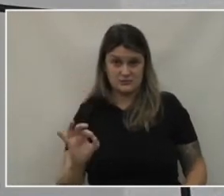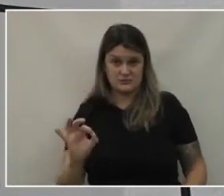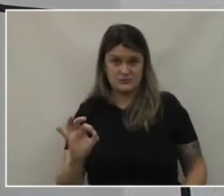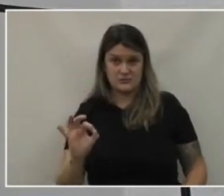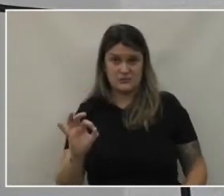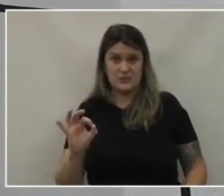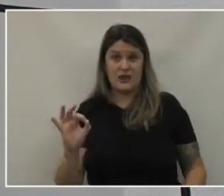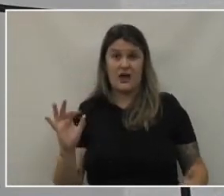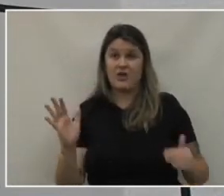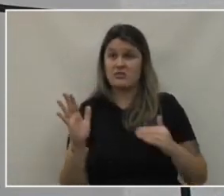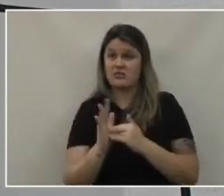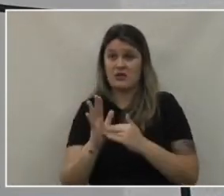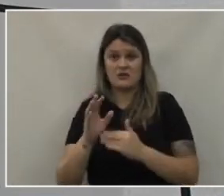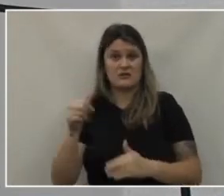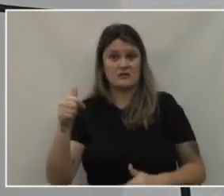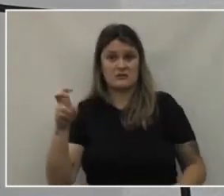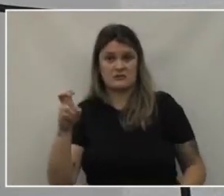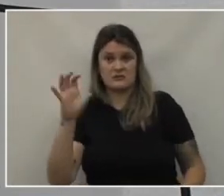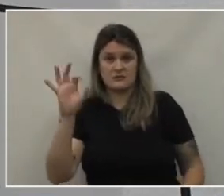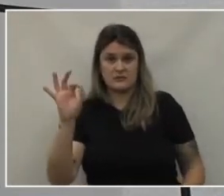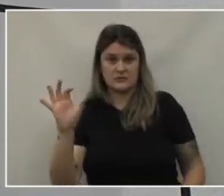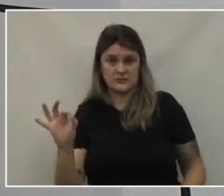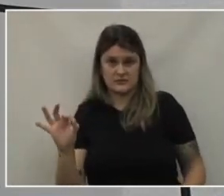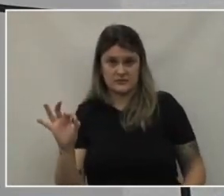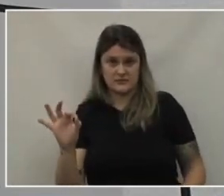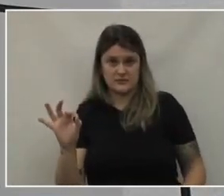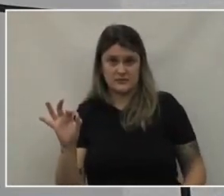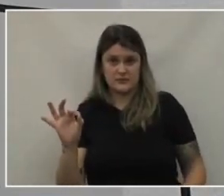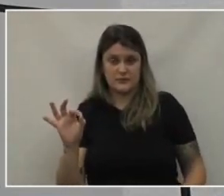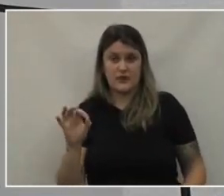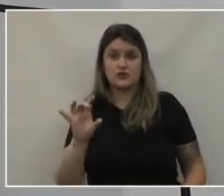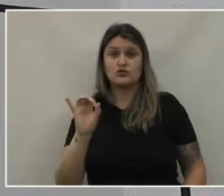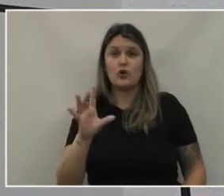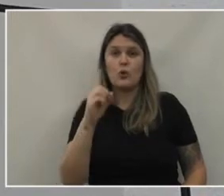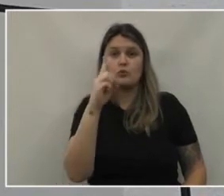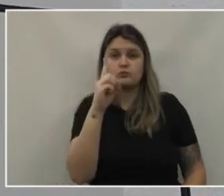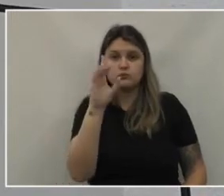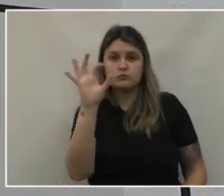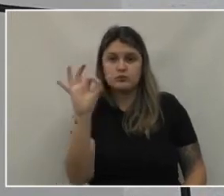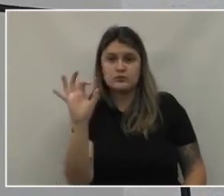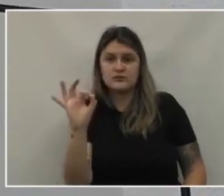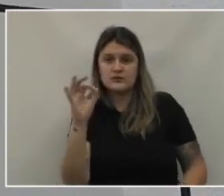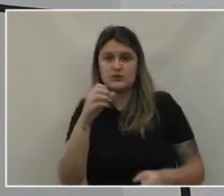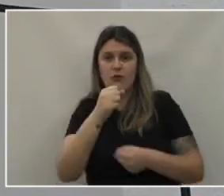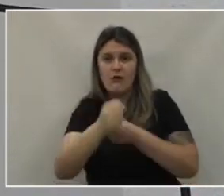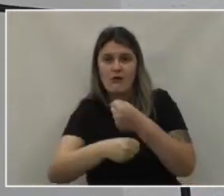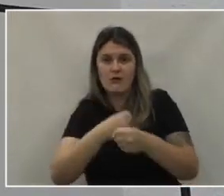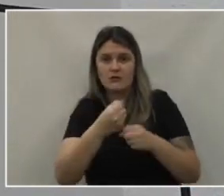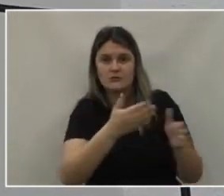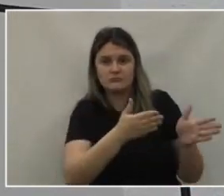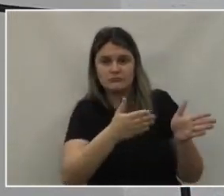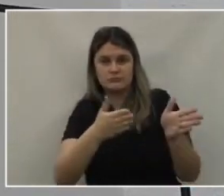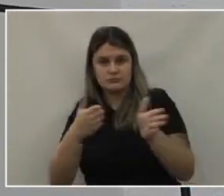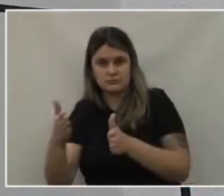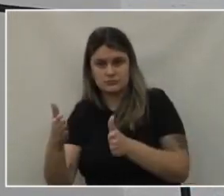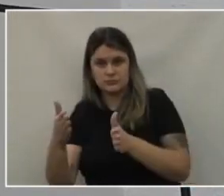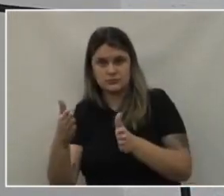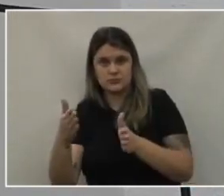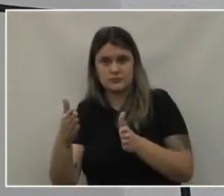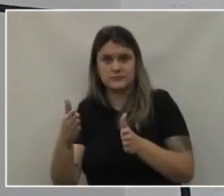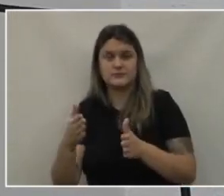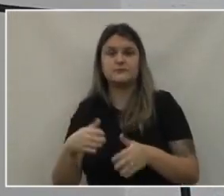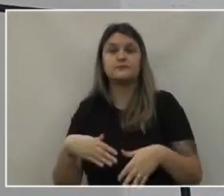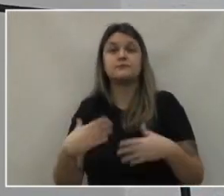no máximo, 15%, sendo 1% a cada ano. A